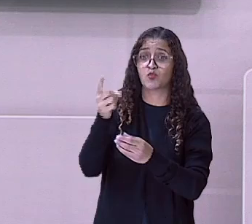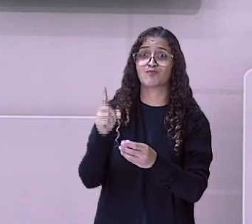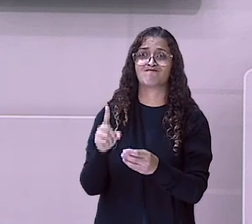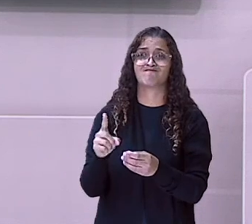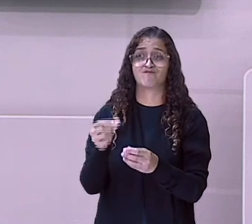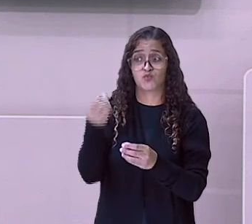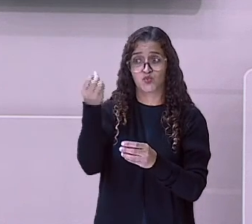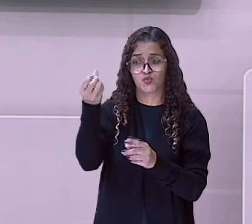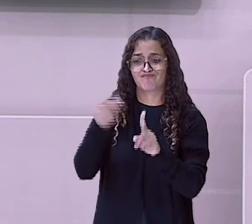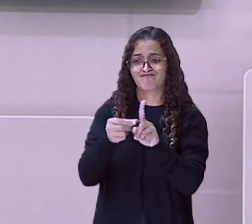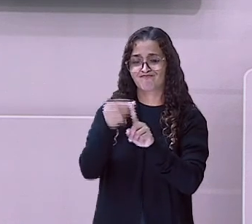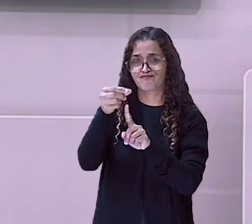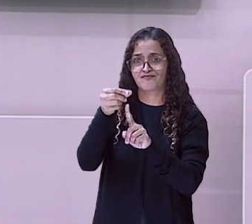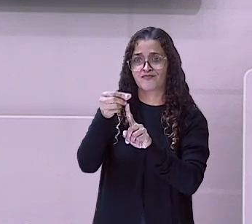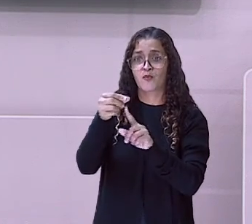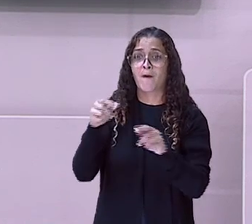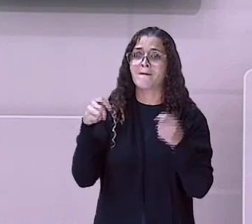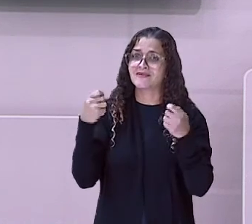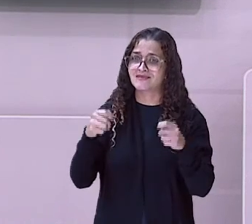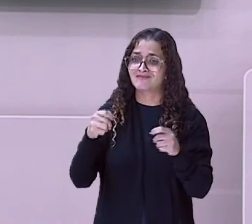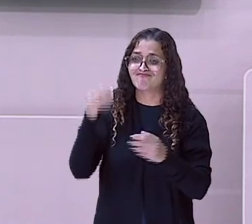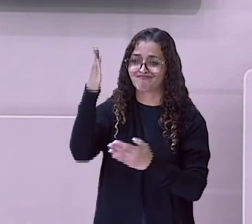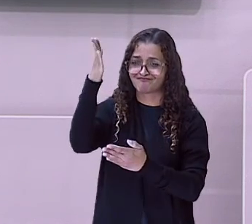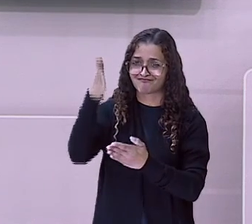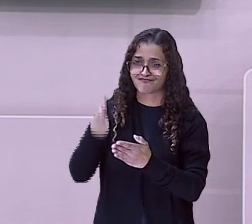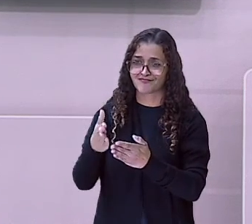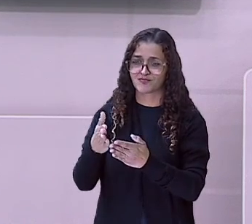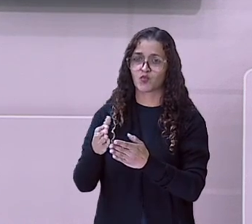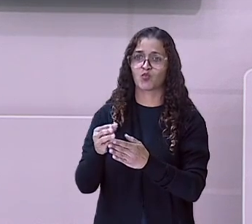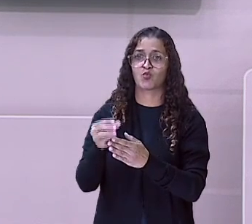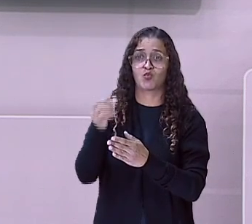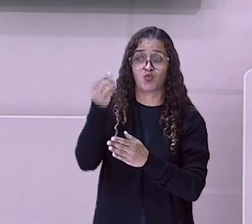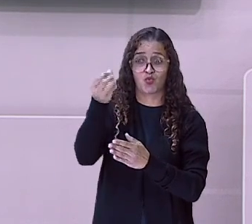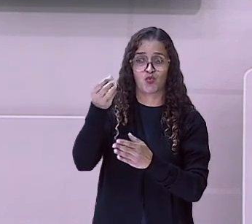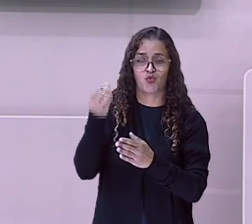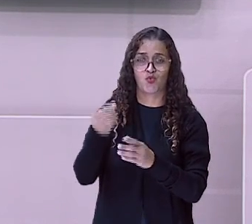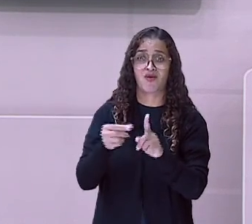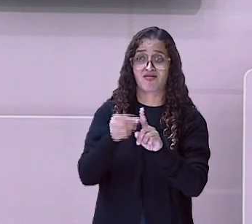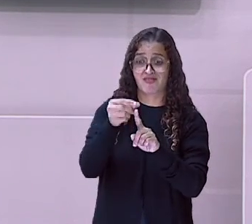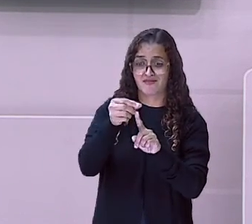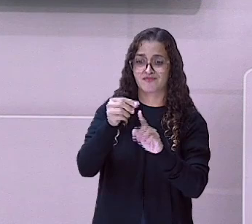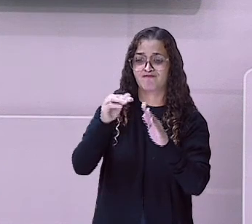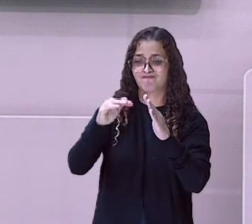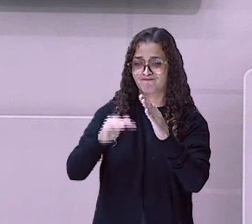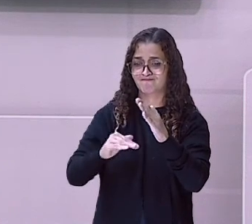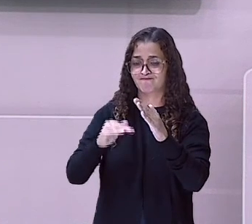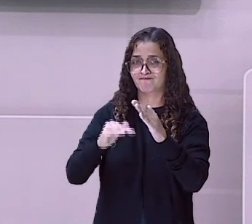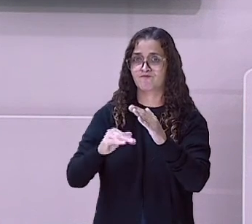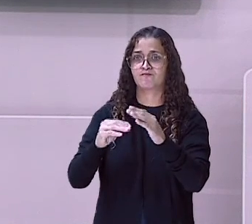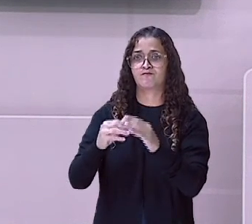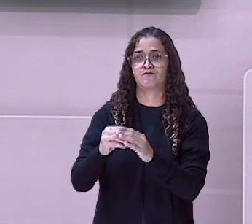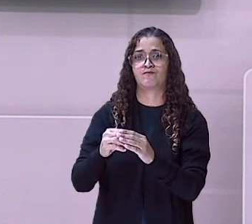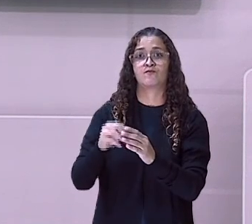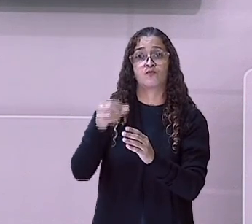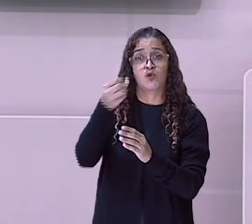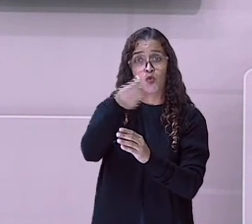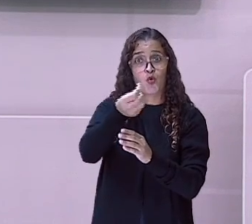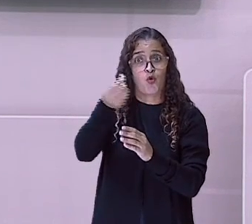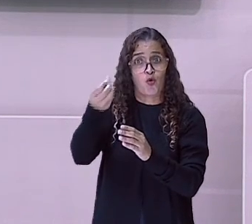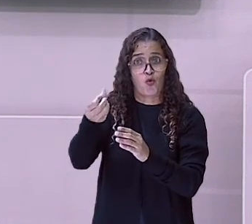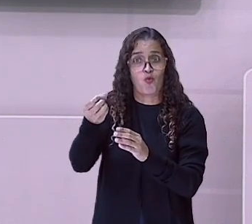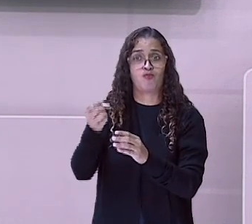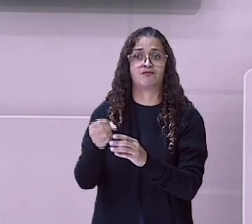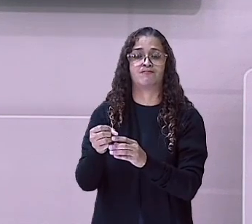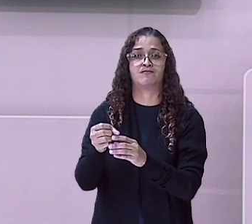unidade. Então, ele tem que ficar debaixo da unidade. E o 11, nós temos uma dezena e uma